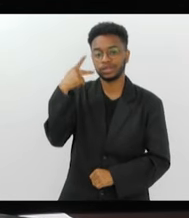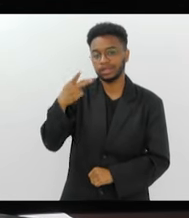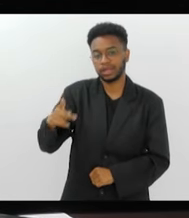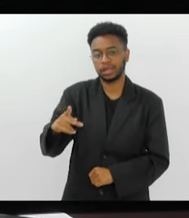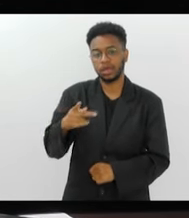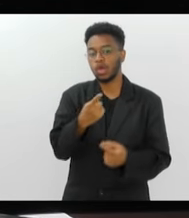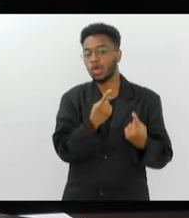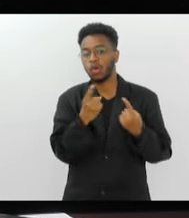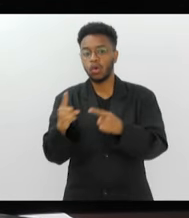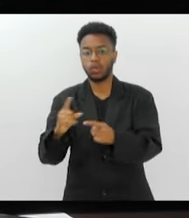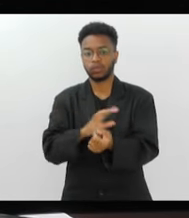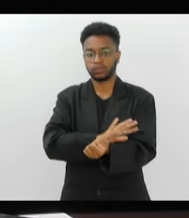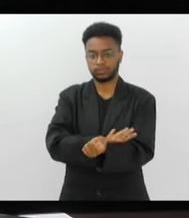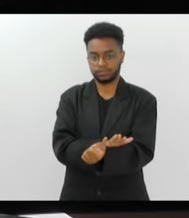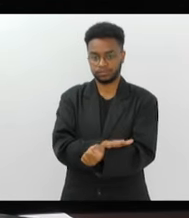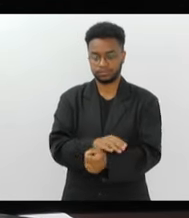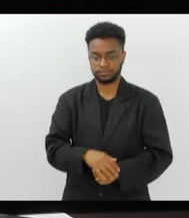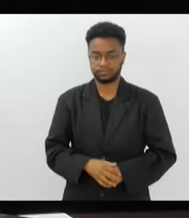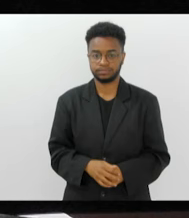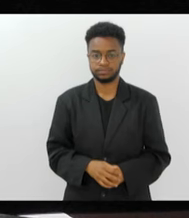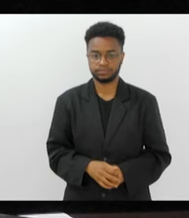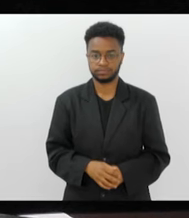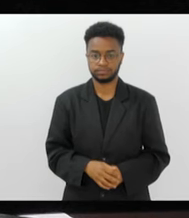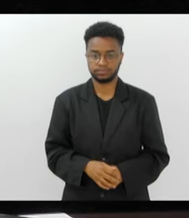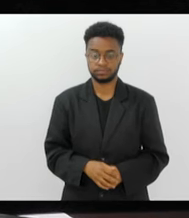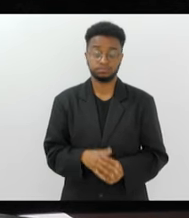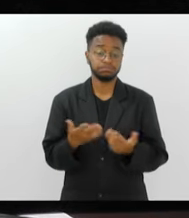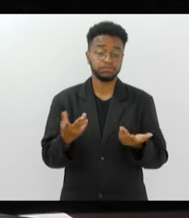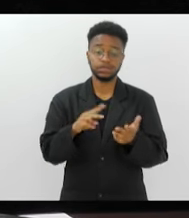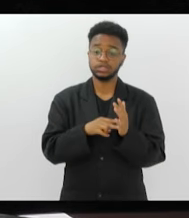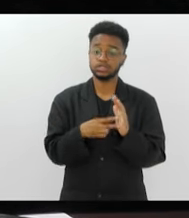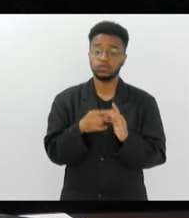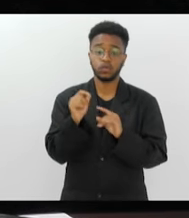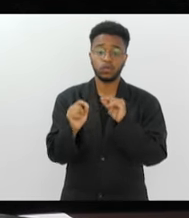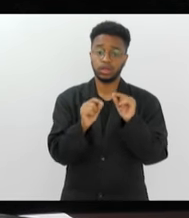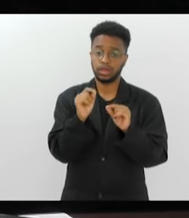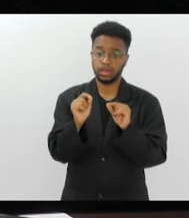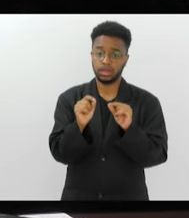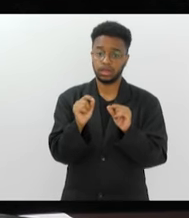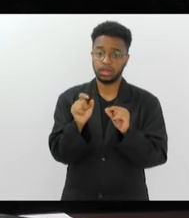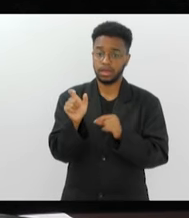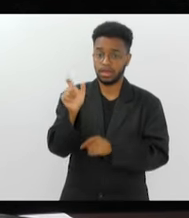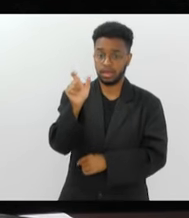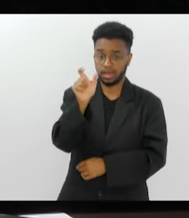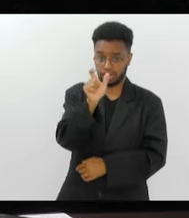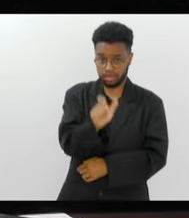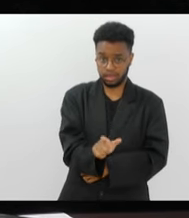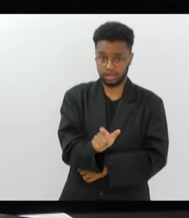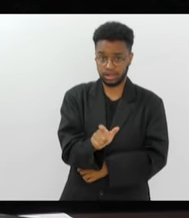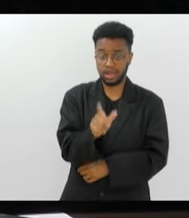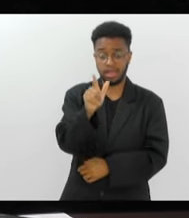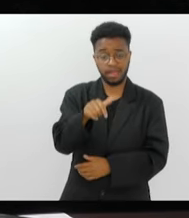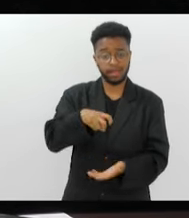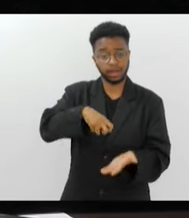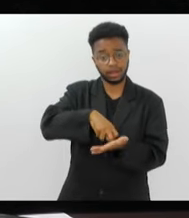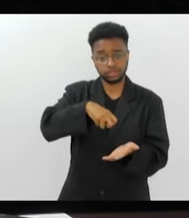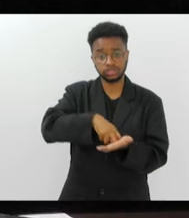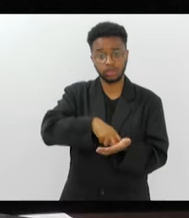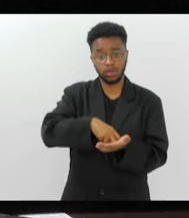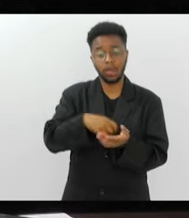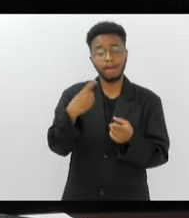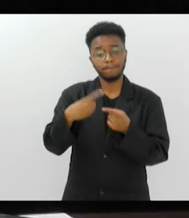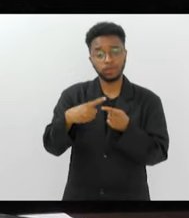combate ao racismo. Ou seja, ele é indiretamente punido